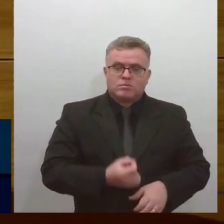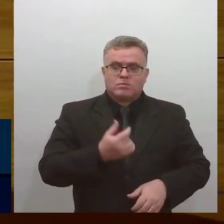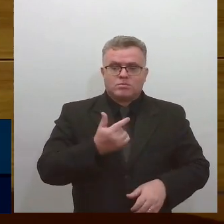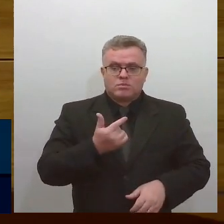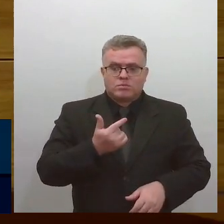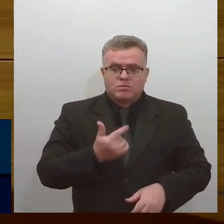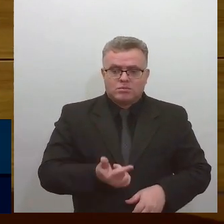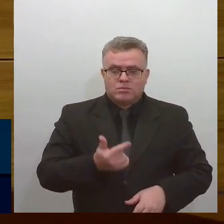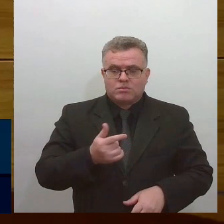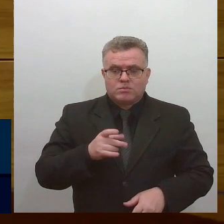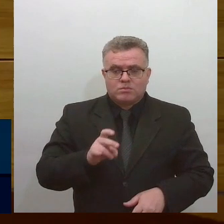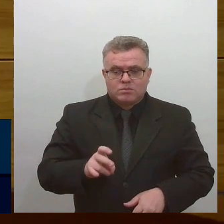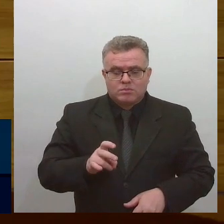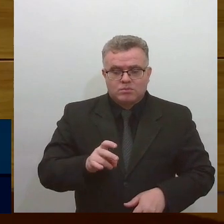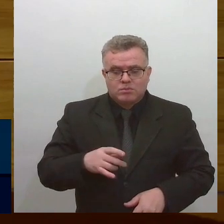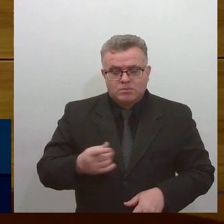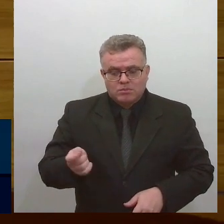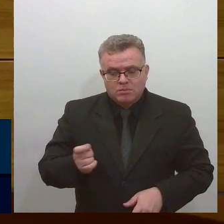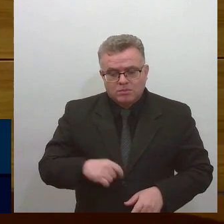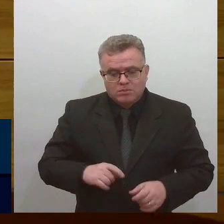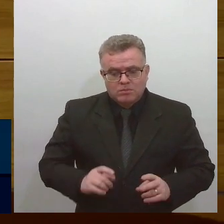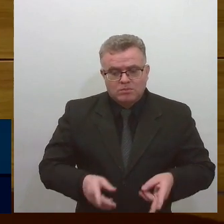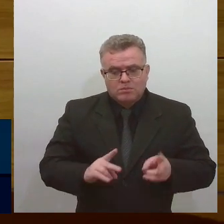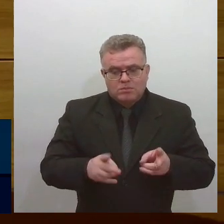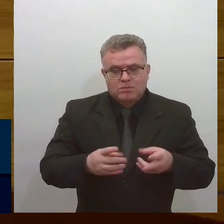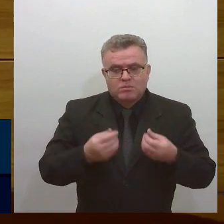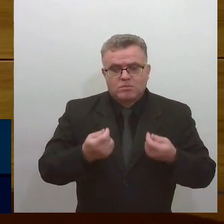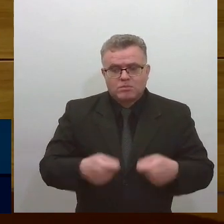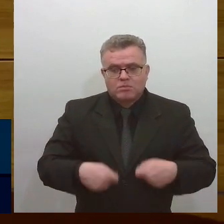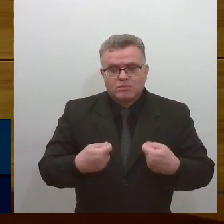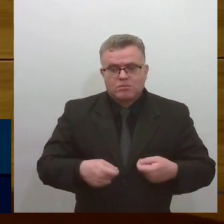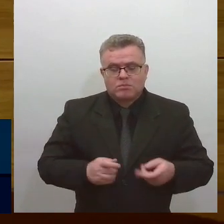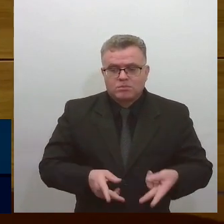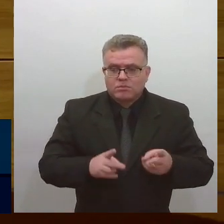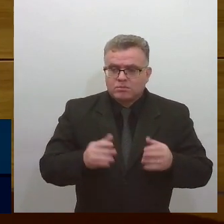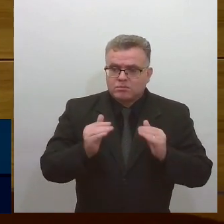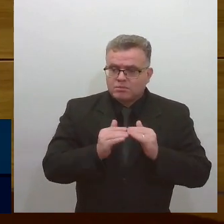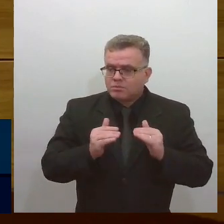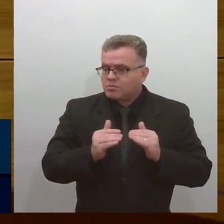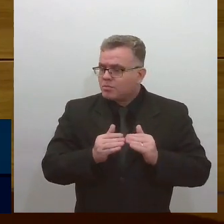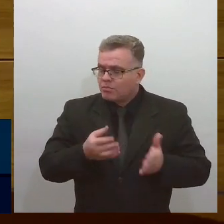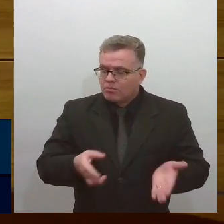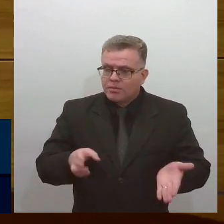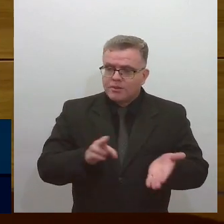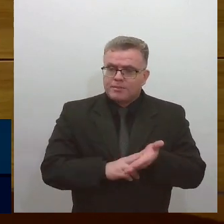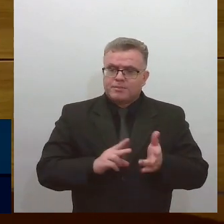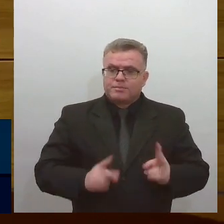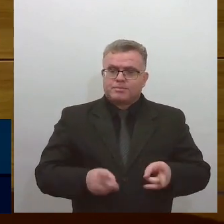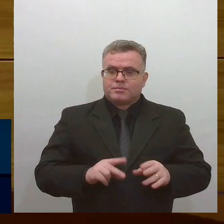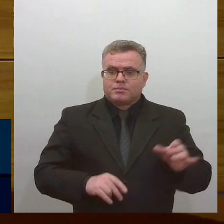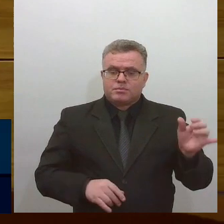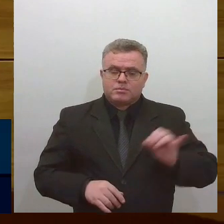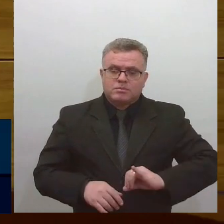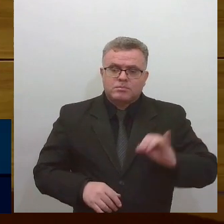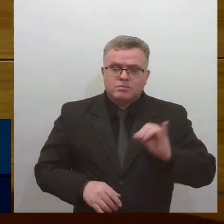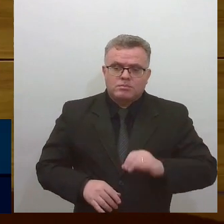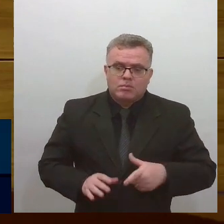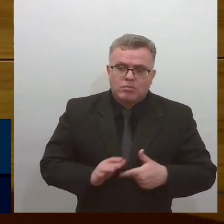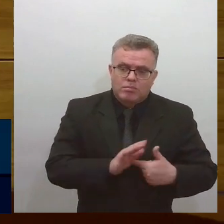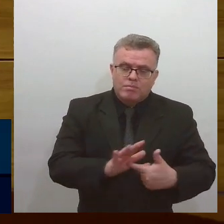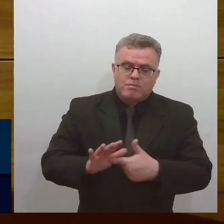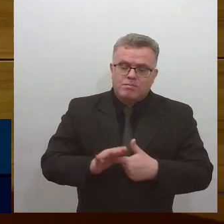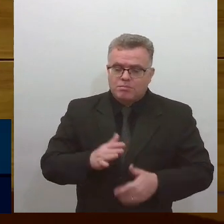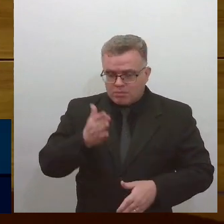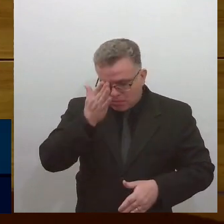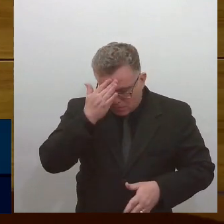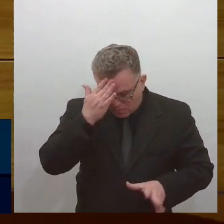um processo de desapropriação e de licenciamento ambiental que sendo muito otimista eu entendo que em